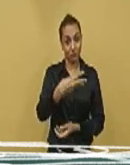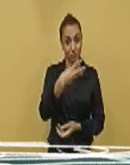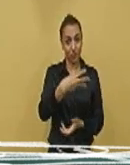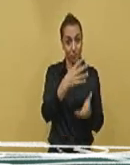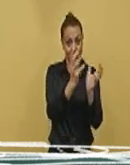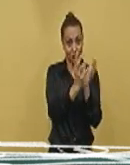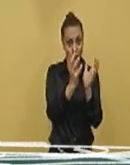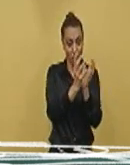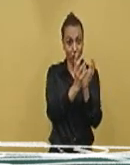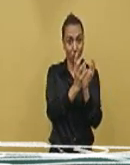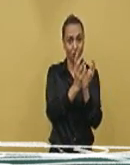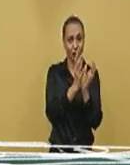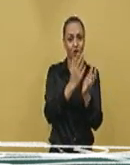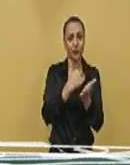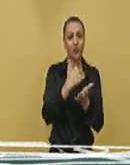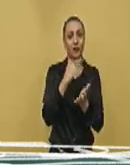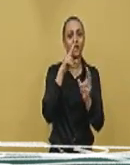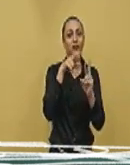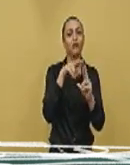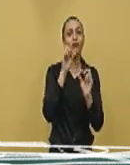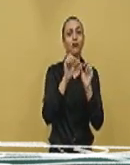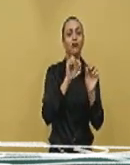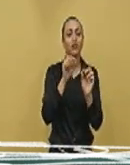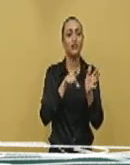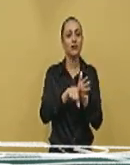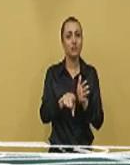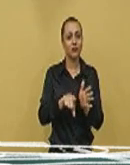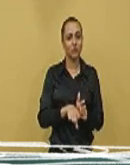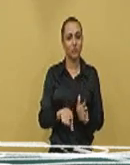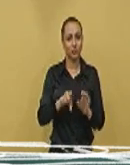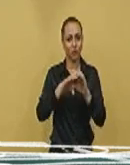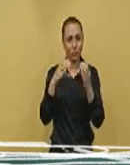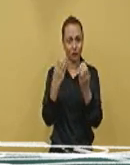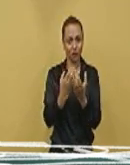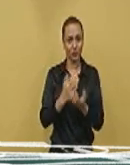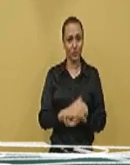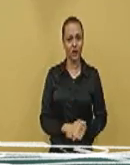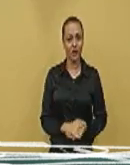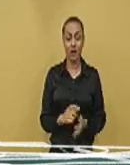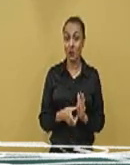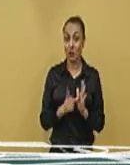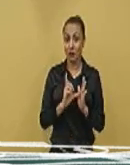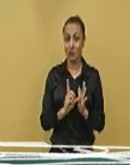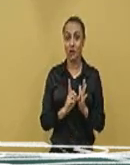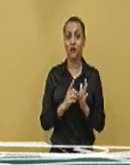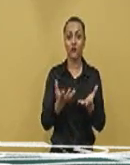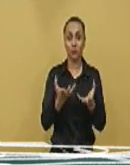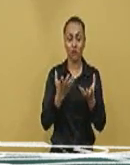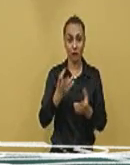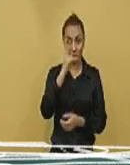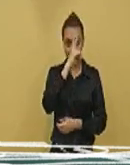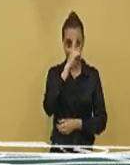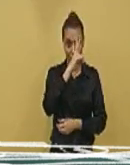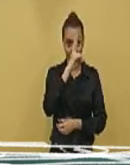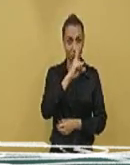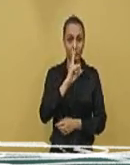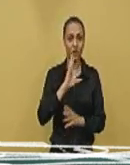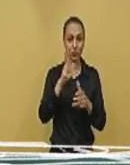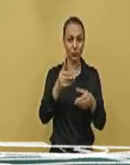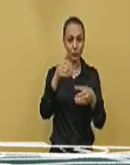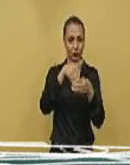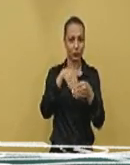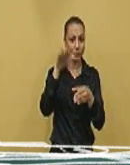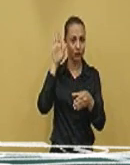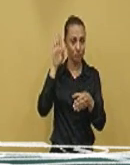bloco, que se refere às perguntas da comunidade. Antes disso, eu gostaria de lembrar os candidatos que